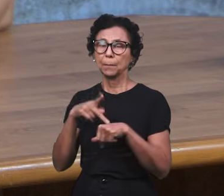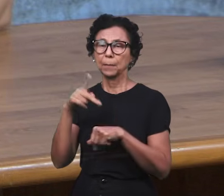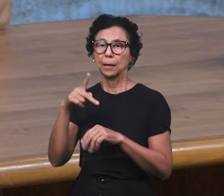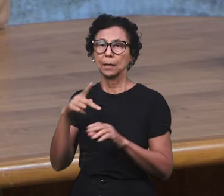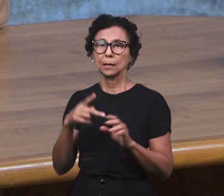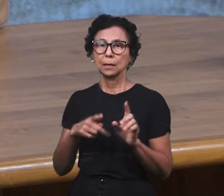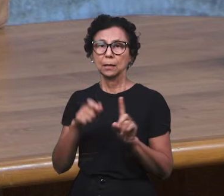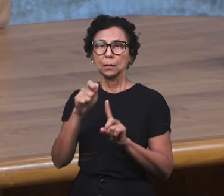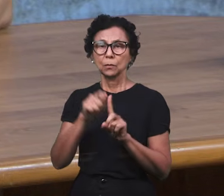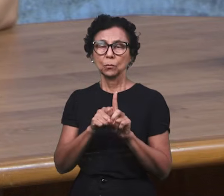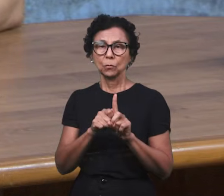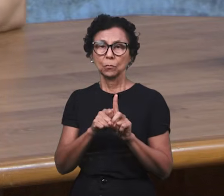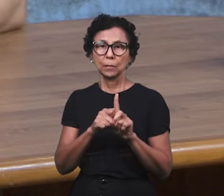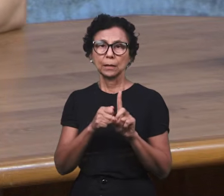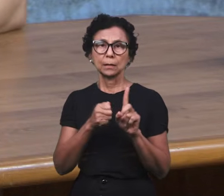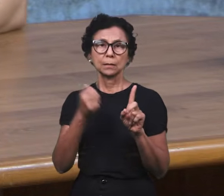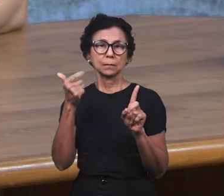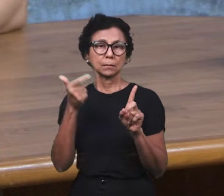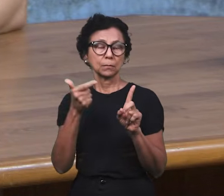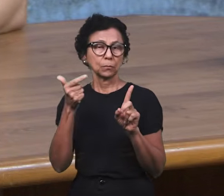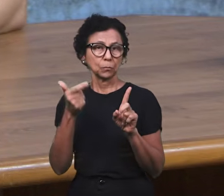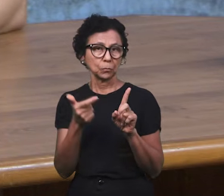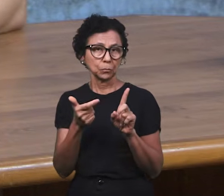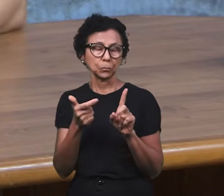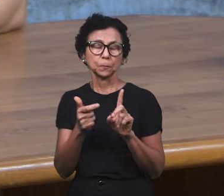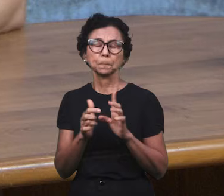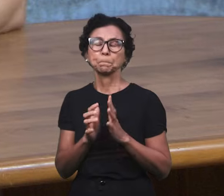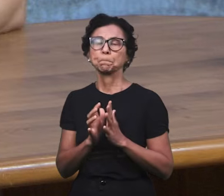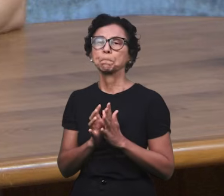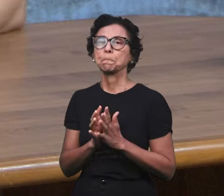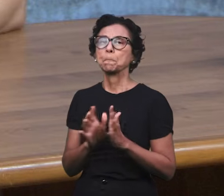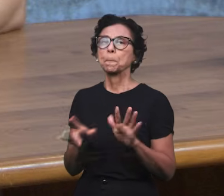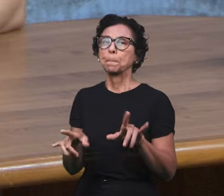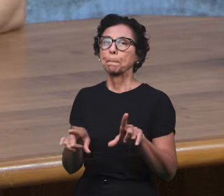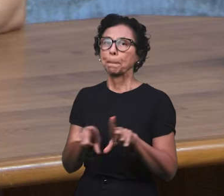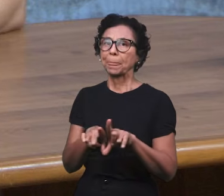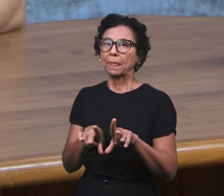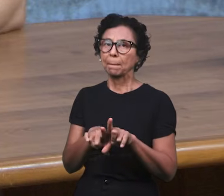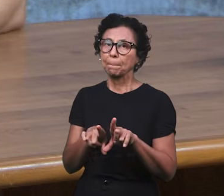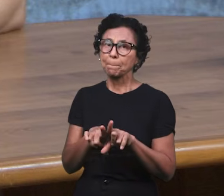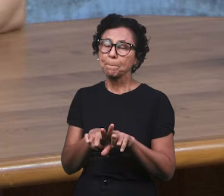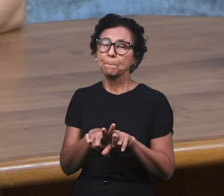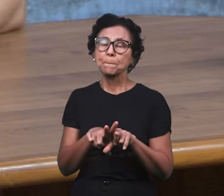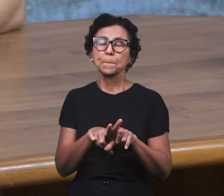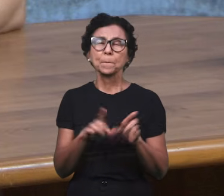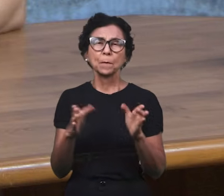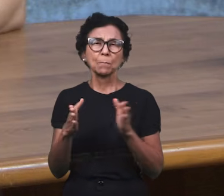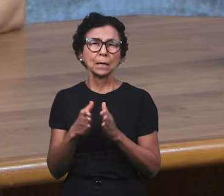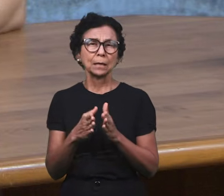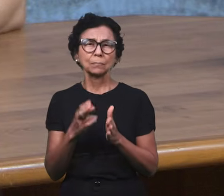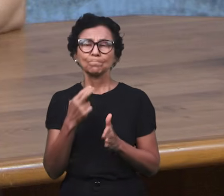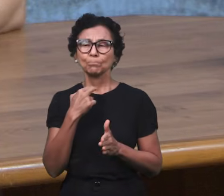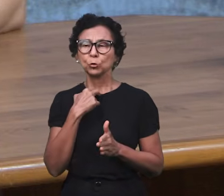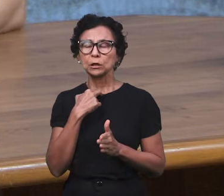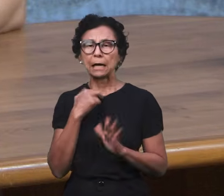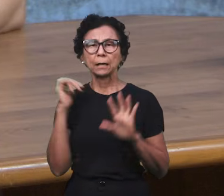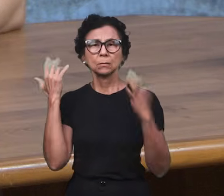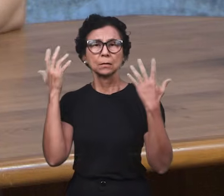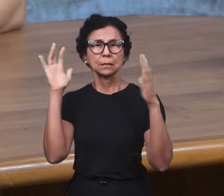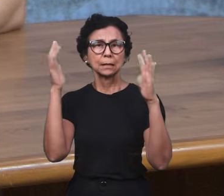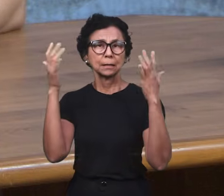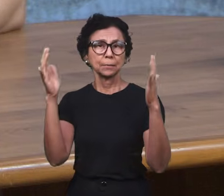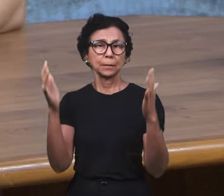mês. Porquanto, no mesmo tempo não a puderam celebrar, porque se não